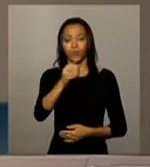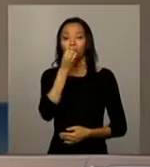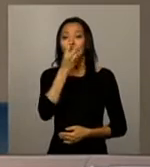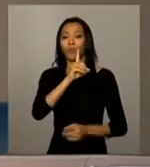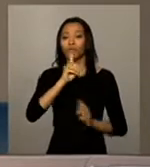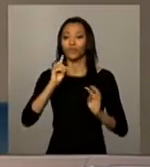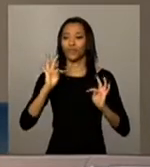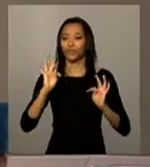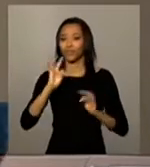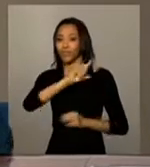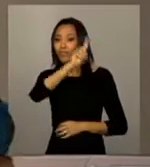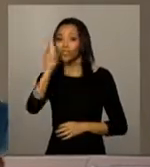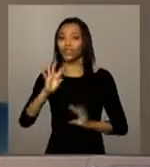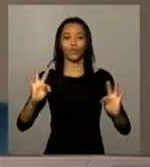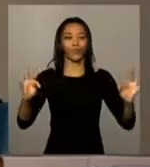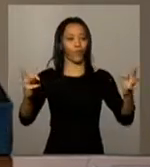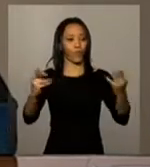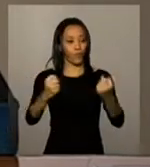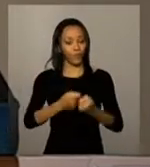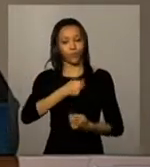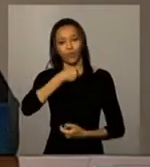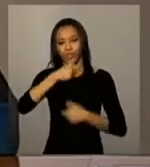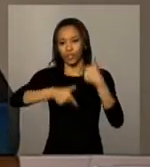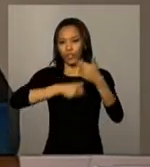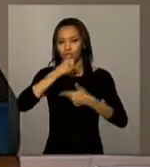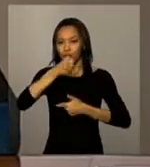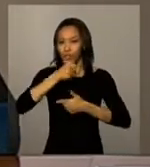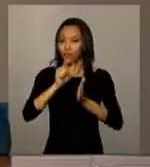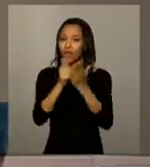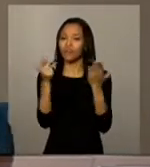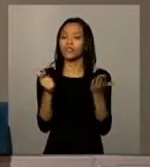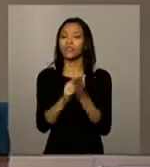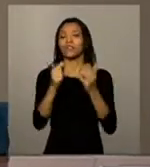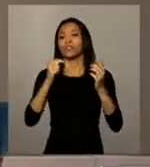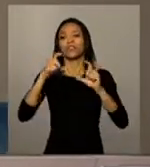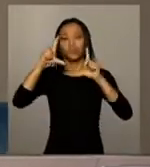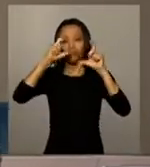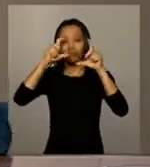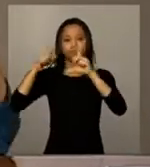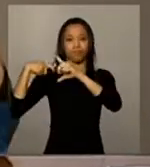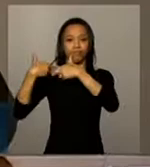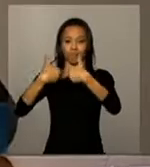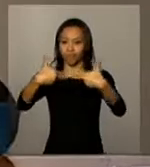aqui do governo federal, jornalistas, cinegrafistas e fotógrafos.